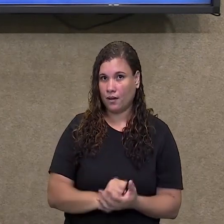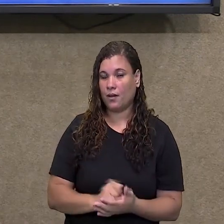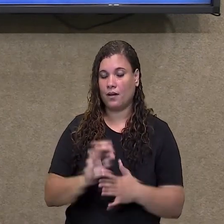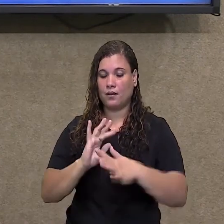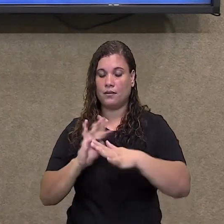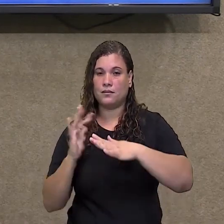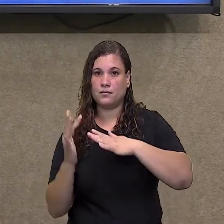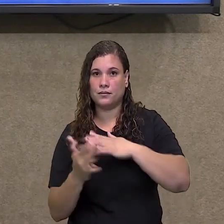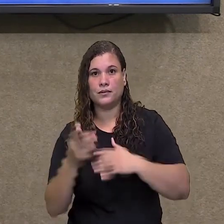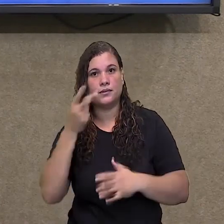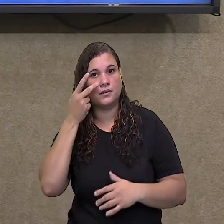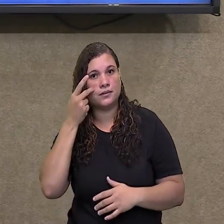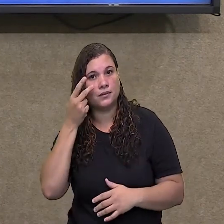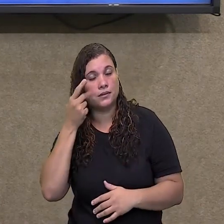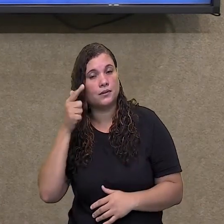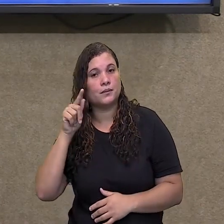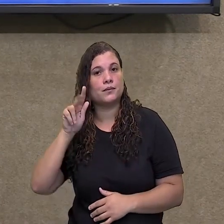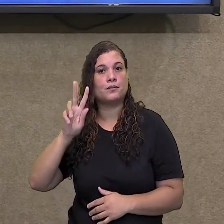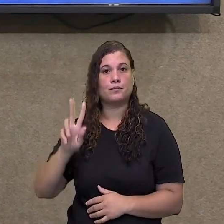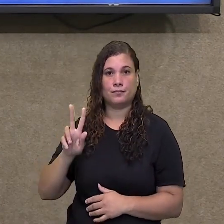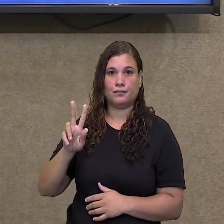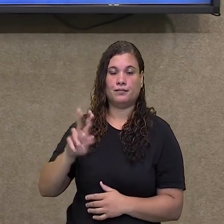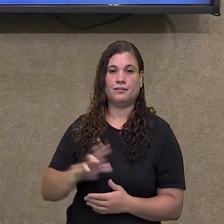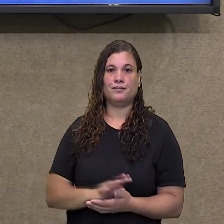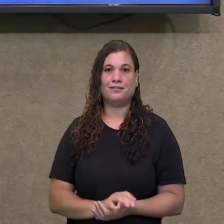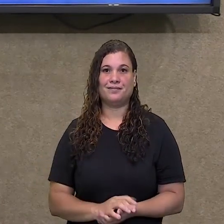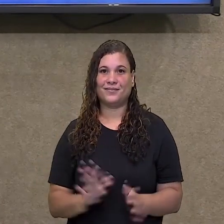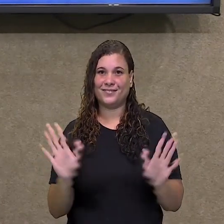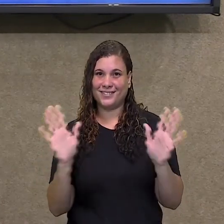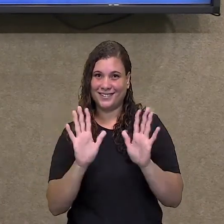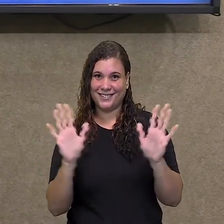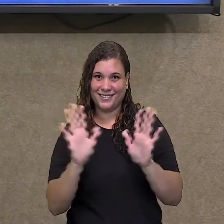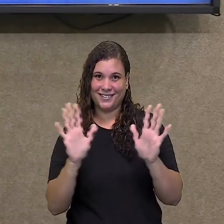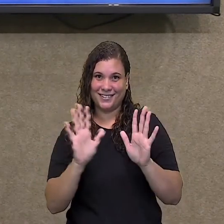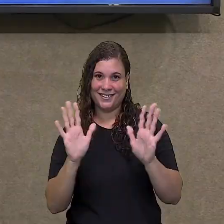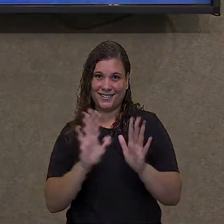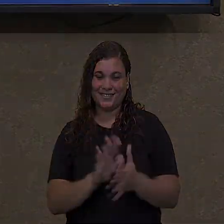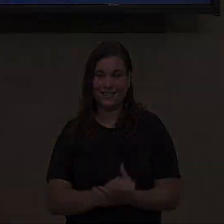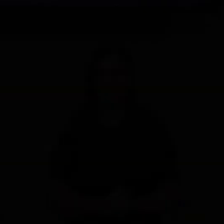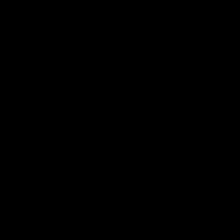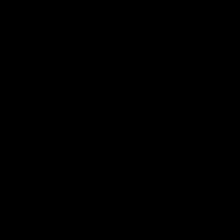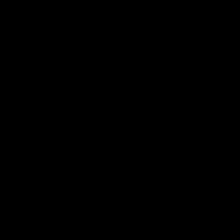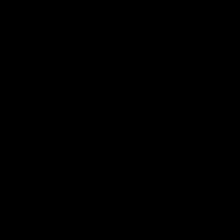YouTube e acesse nossas redes sociais, ok? Tchau, até a próxima aula.